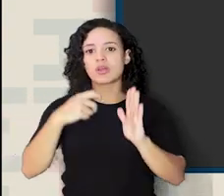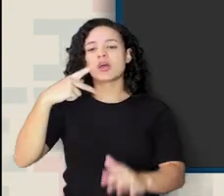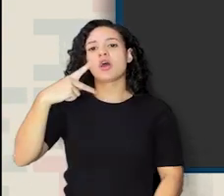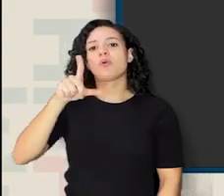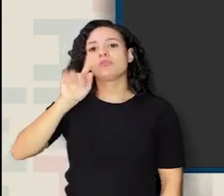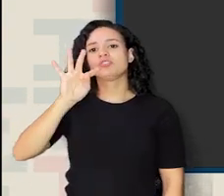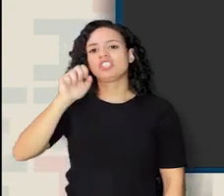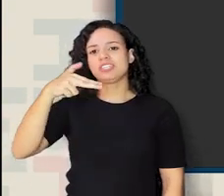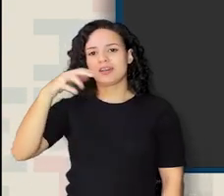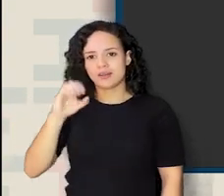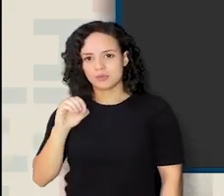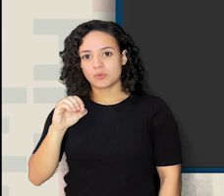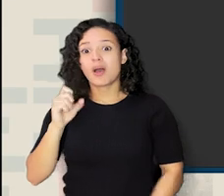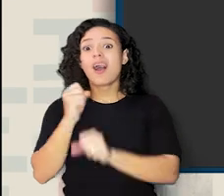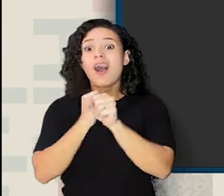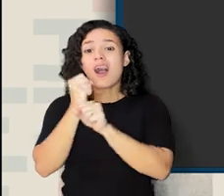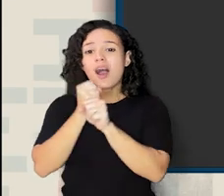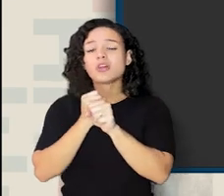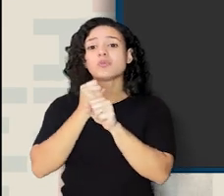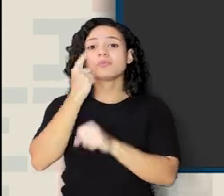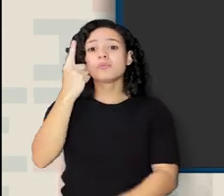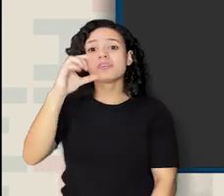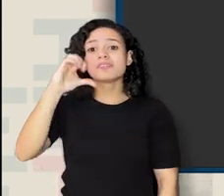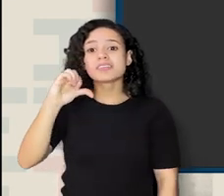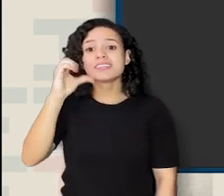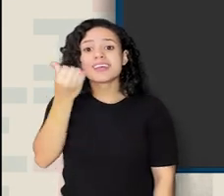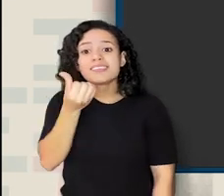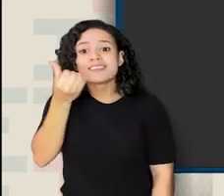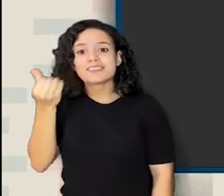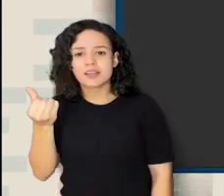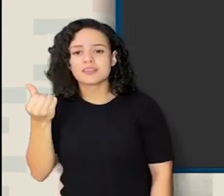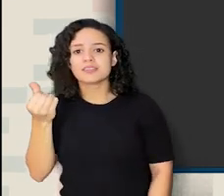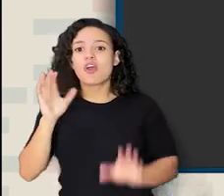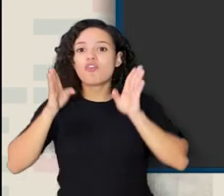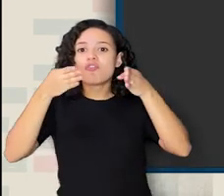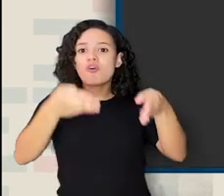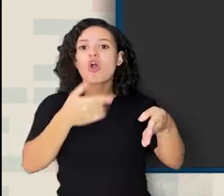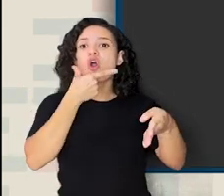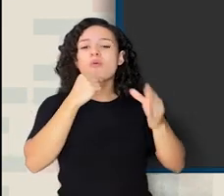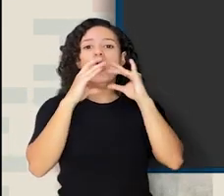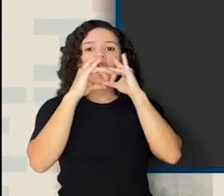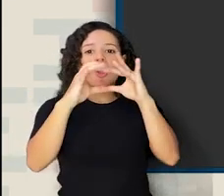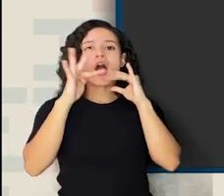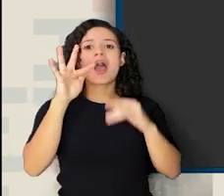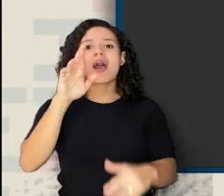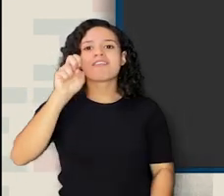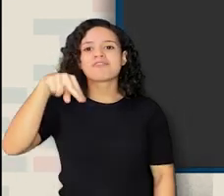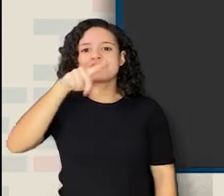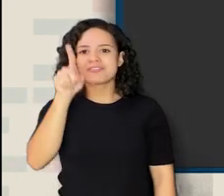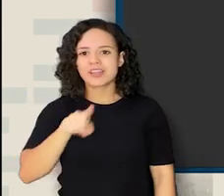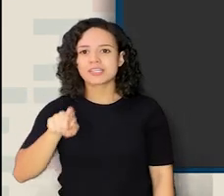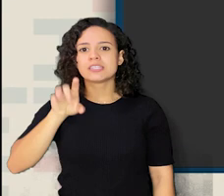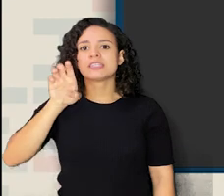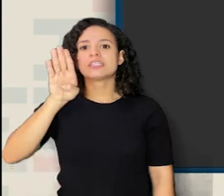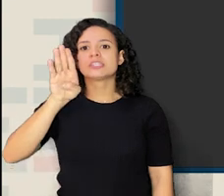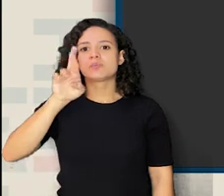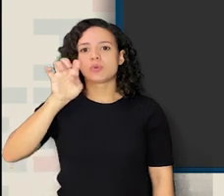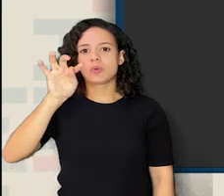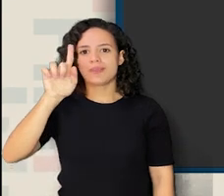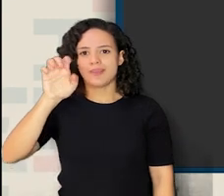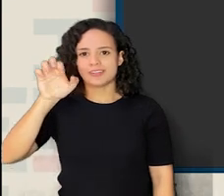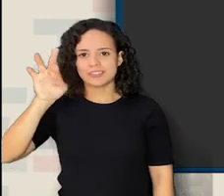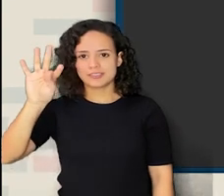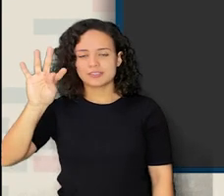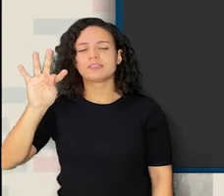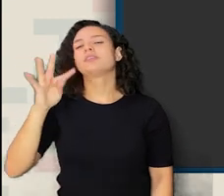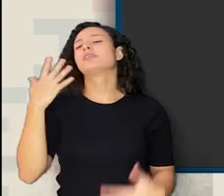pelo compositor Luciano Berio, em 1966, dedicada ao grande flautista Franz Bruggen. Olha só